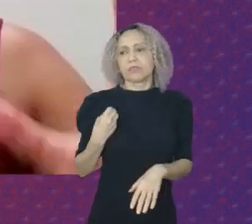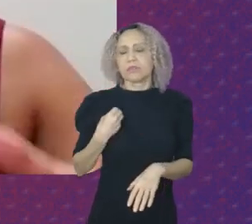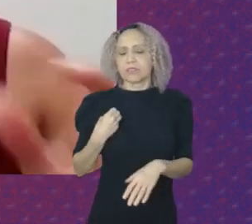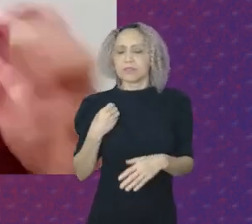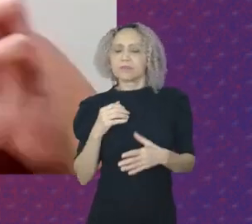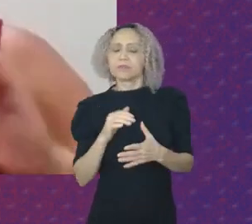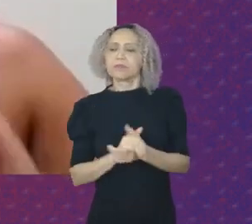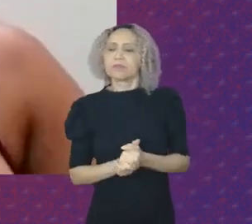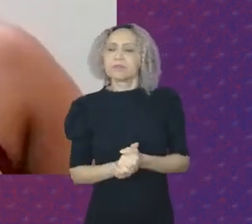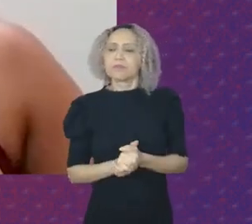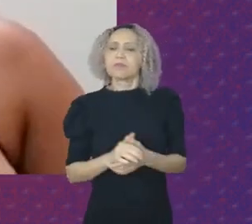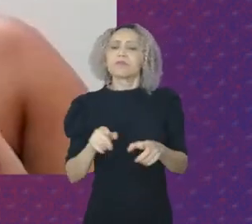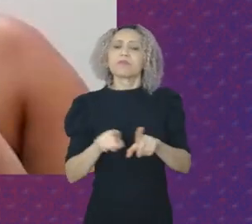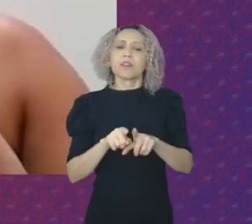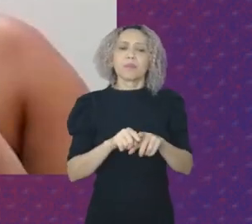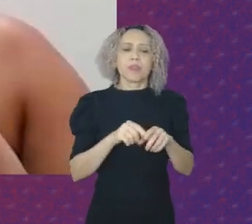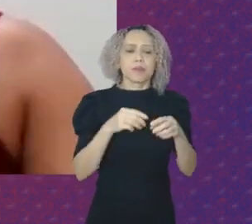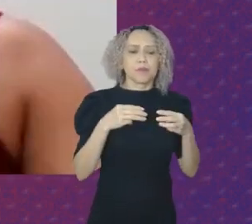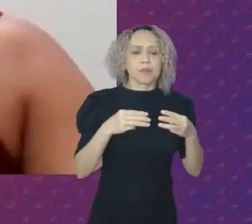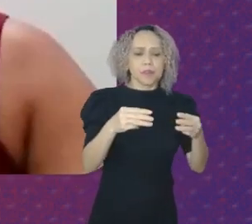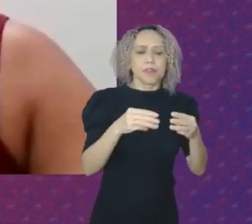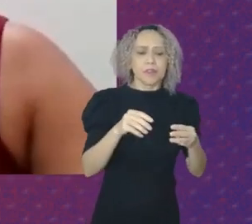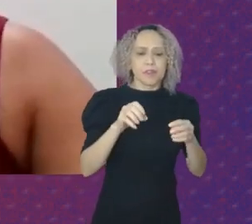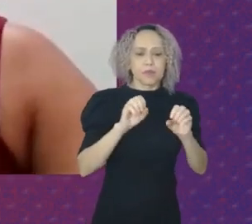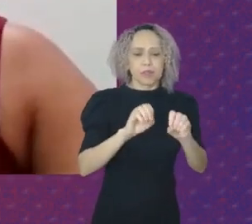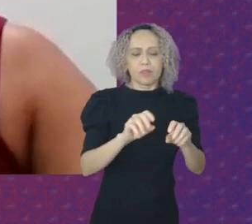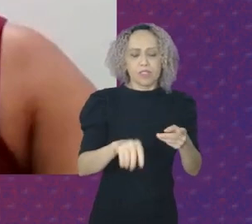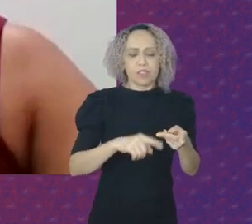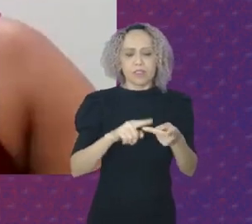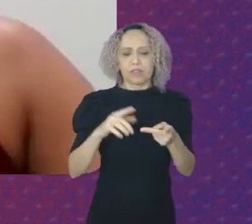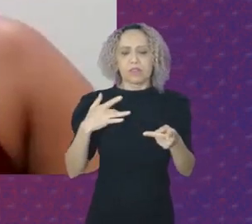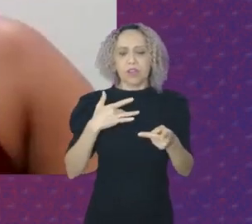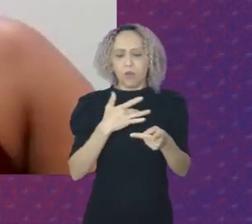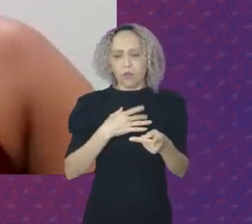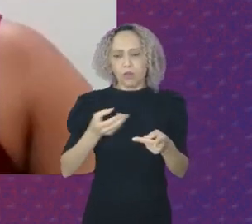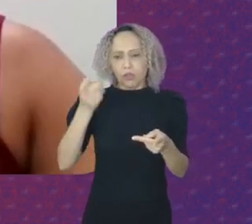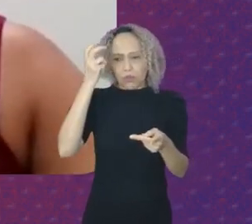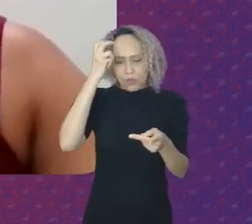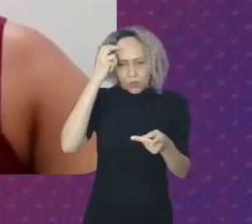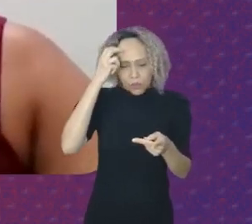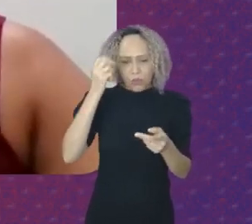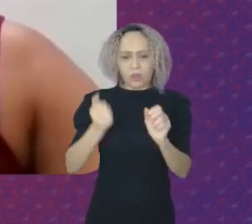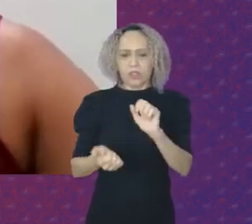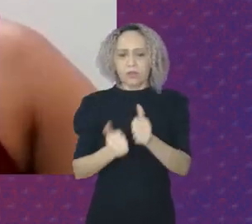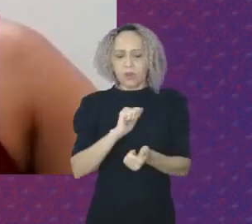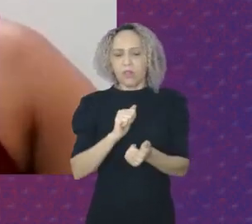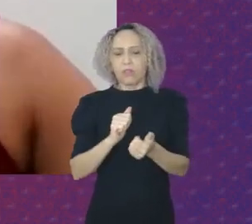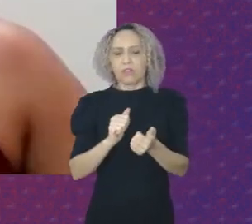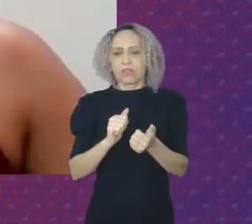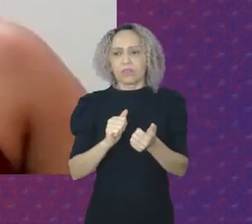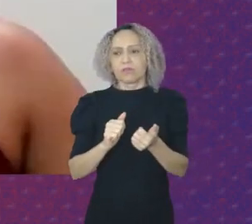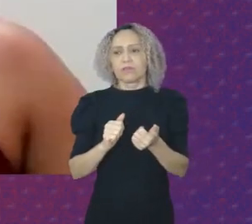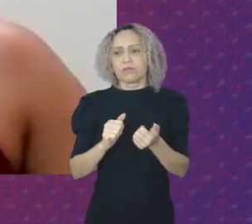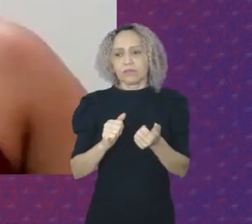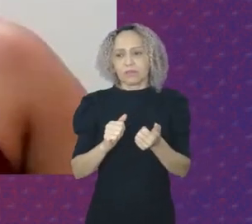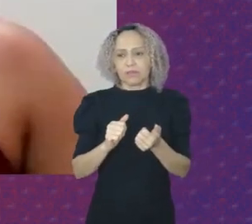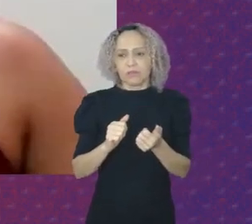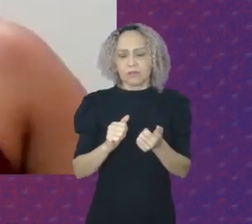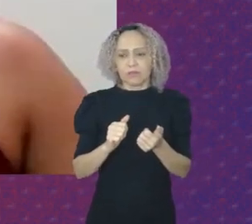com ministérios como a educação, saúde, cultura, esporte, além do Ministério